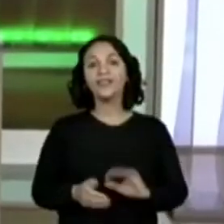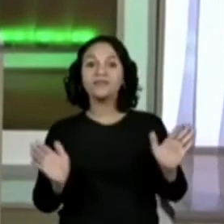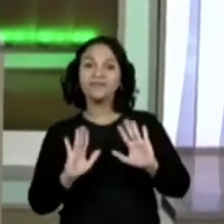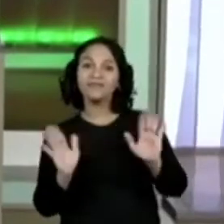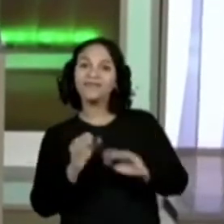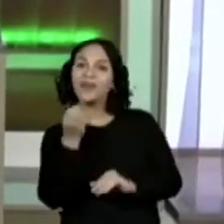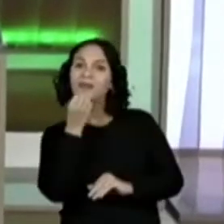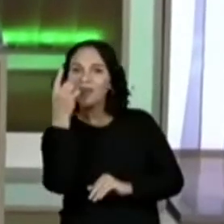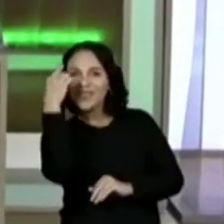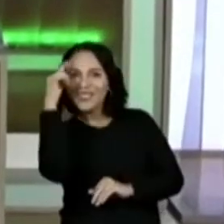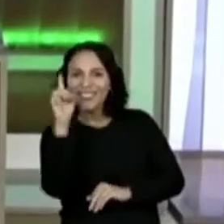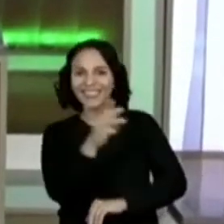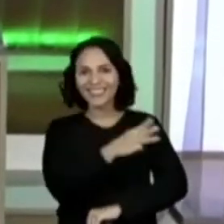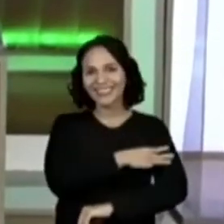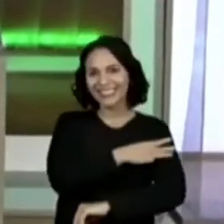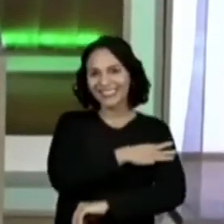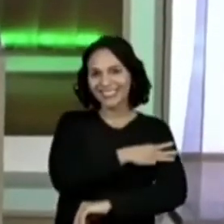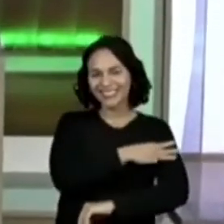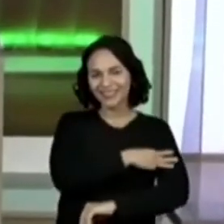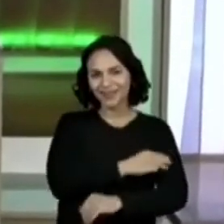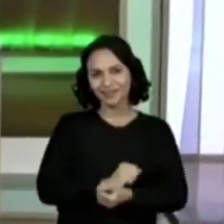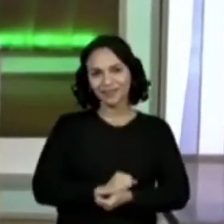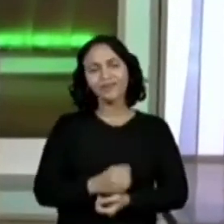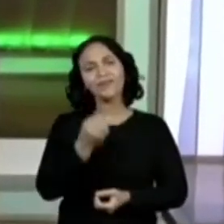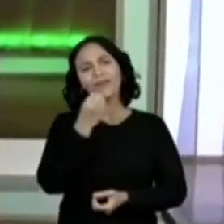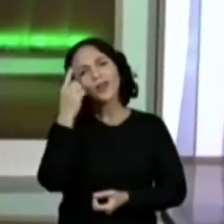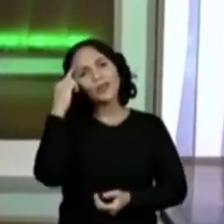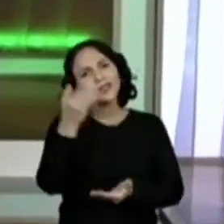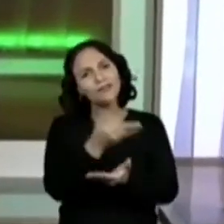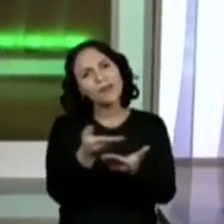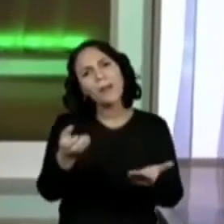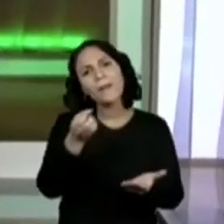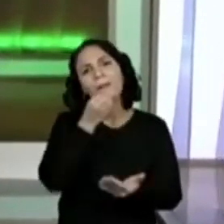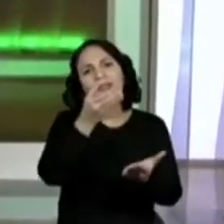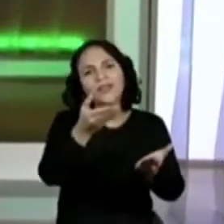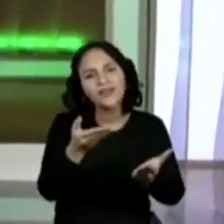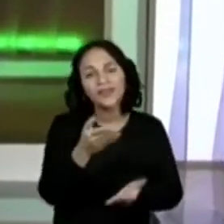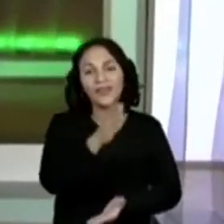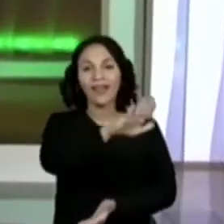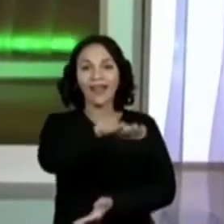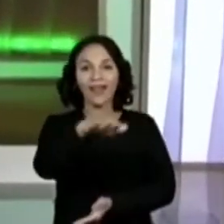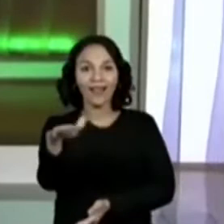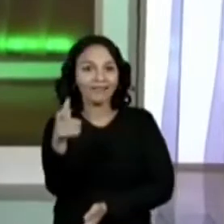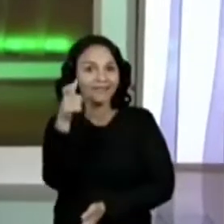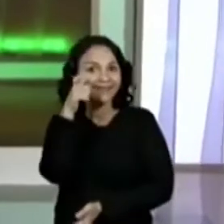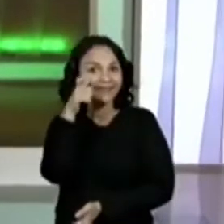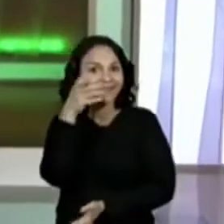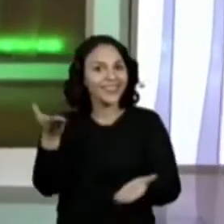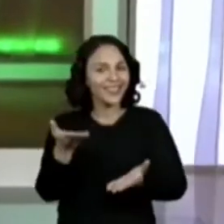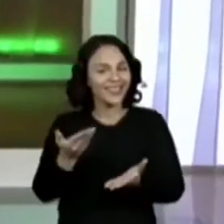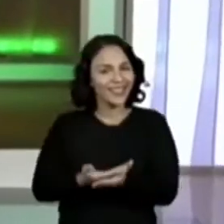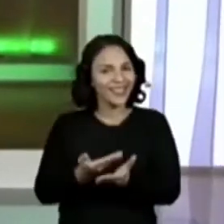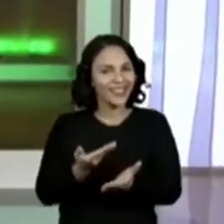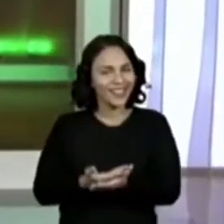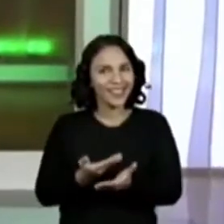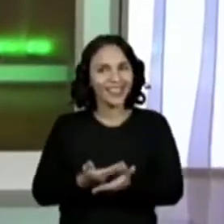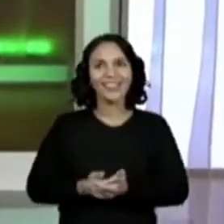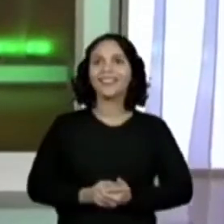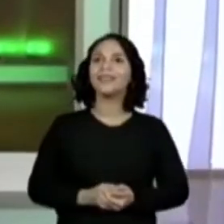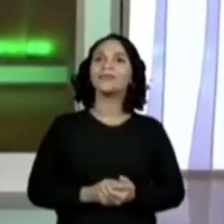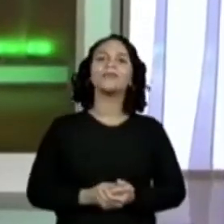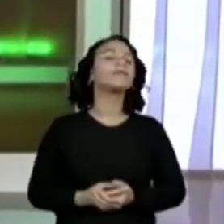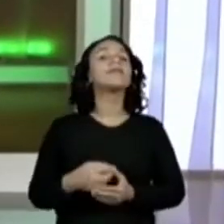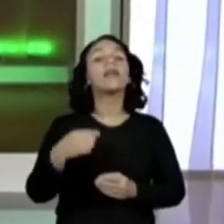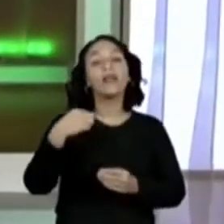Bom dia, terceiro ano. Bom dia, seja bem-vindo, estudante do terceiro ano que está acompanhando essa aula. Eu sou o